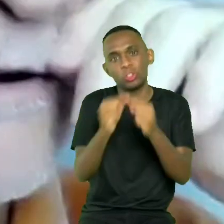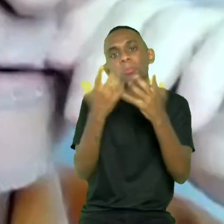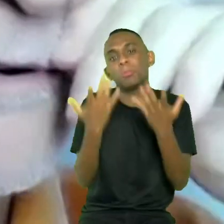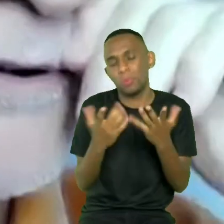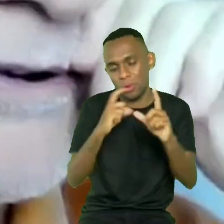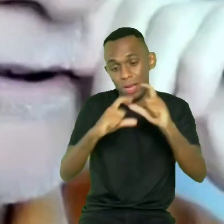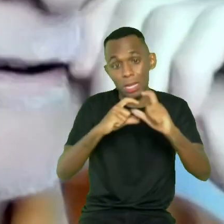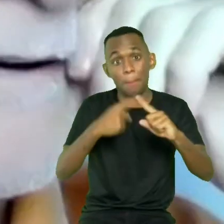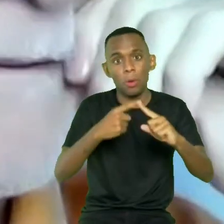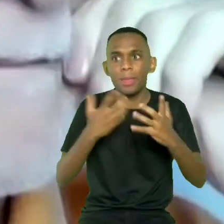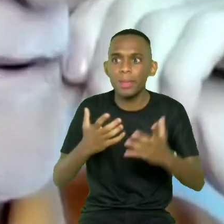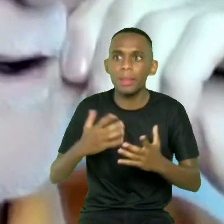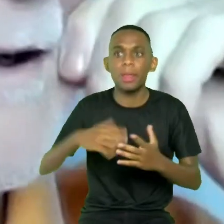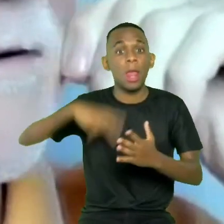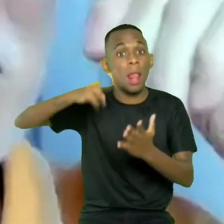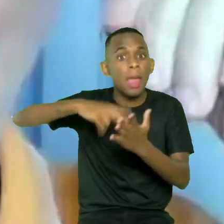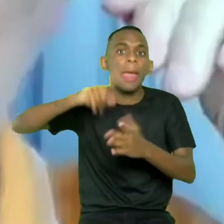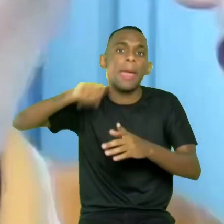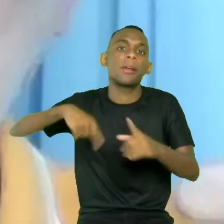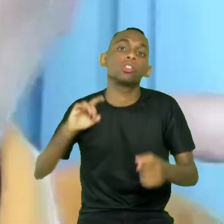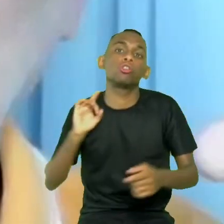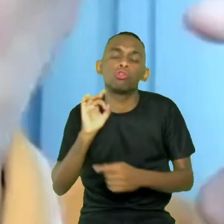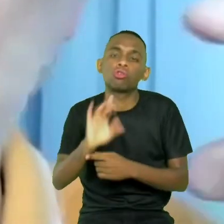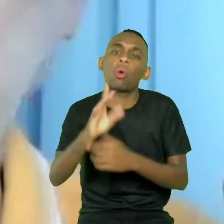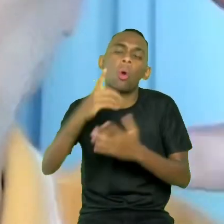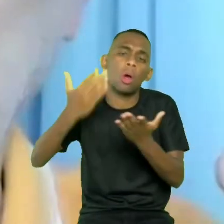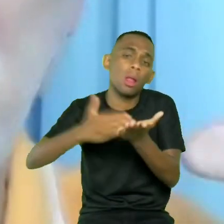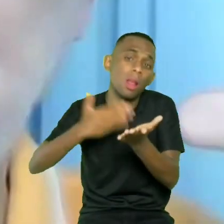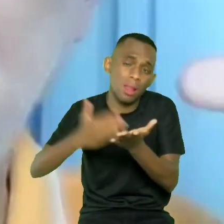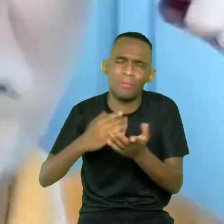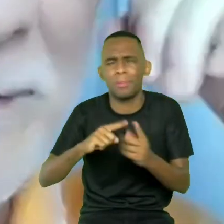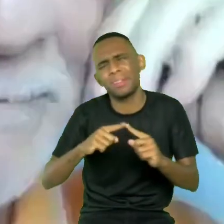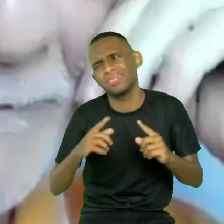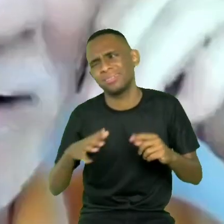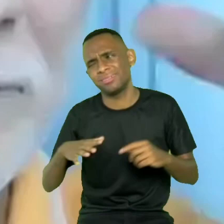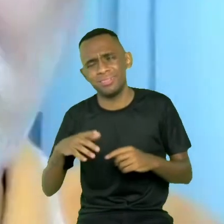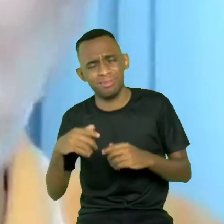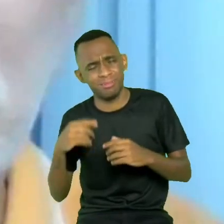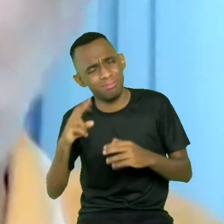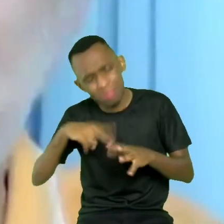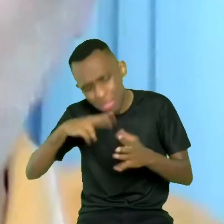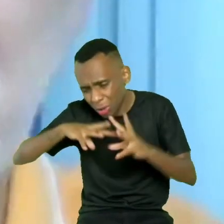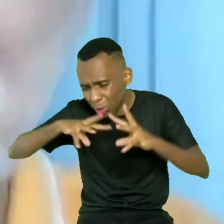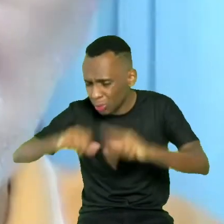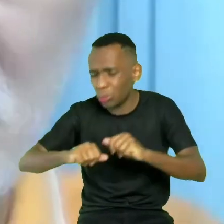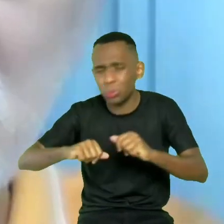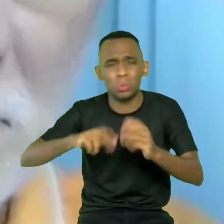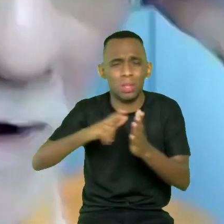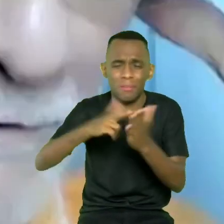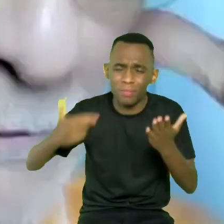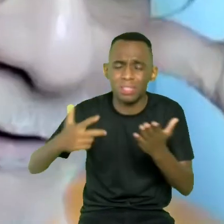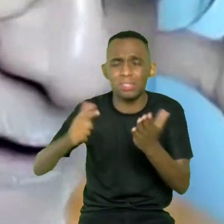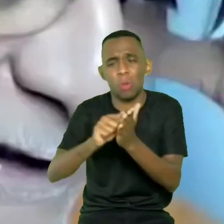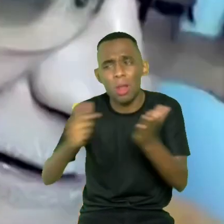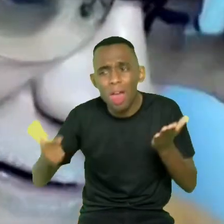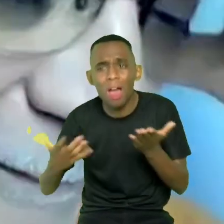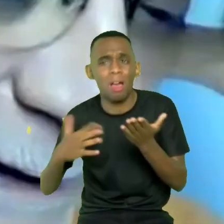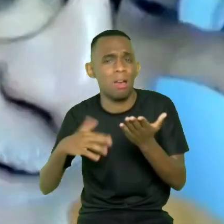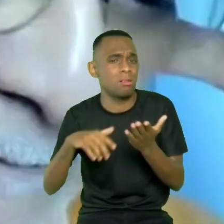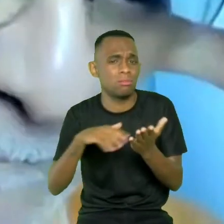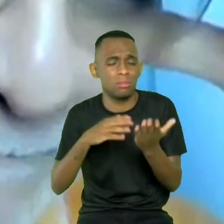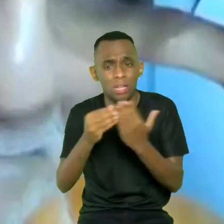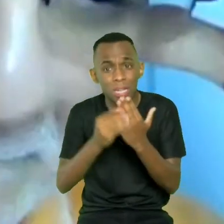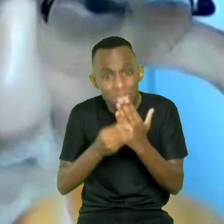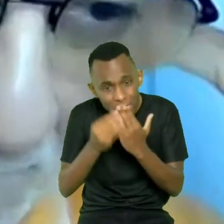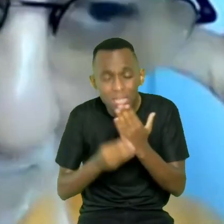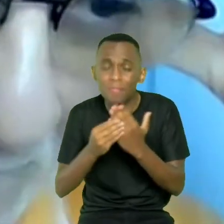lesse livros, né? A gente lia de tudo, livro, jornal, revista. Revista, o Cruzeiro, Manchete, chegava muito lá em casa também.